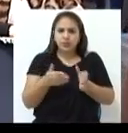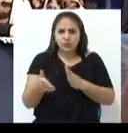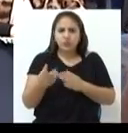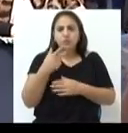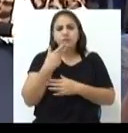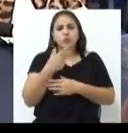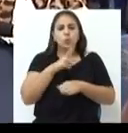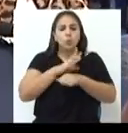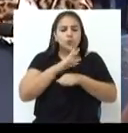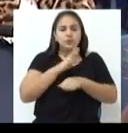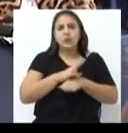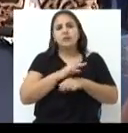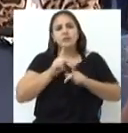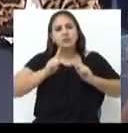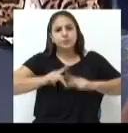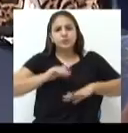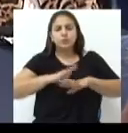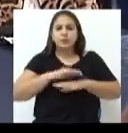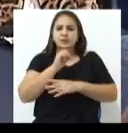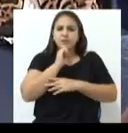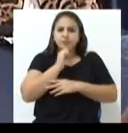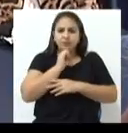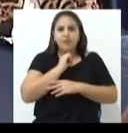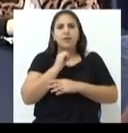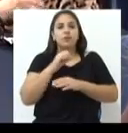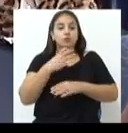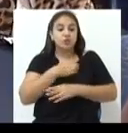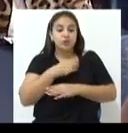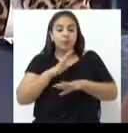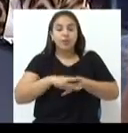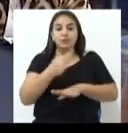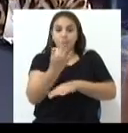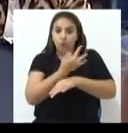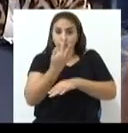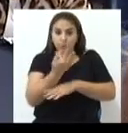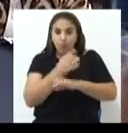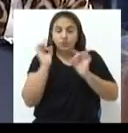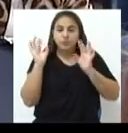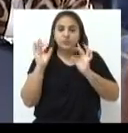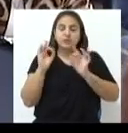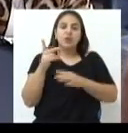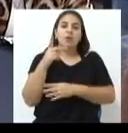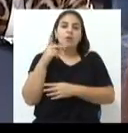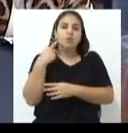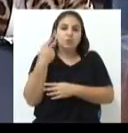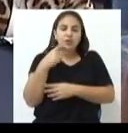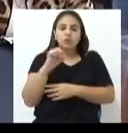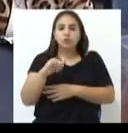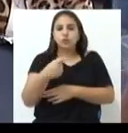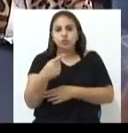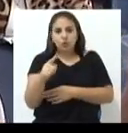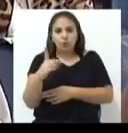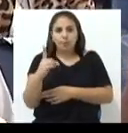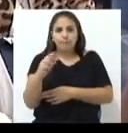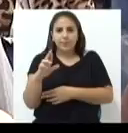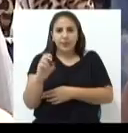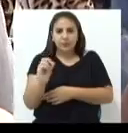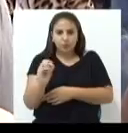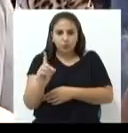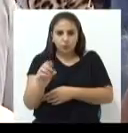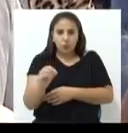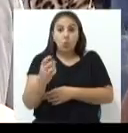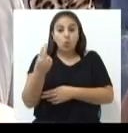do idoso de uma maneira mais formal, mais especial. Entre eles o vereador João Pedro, ou então o vereador Luciano Azevedo